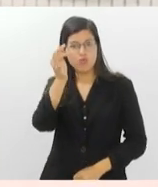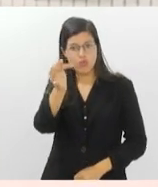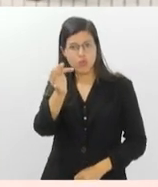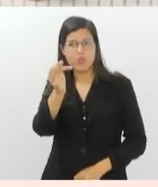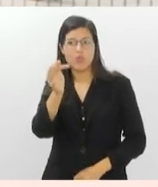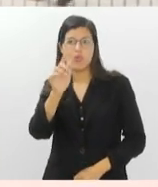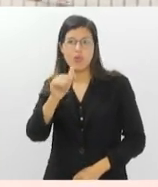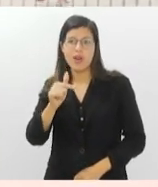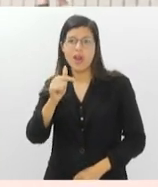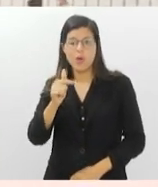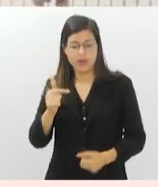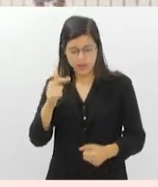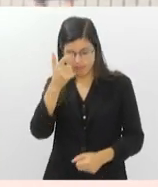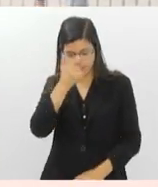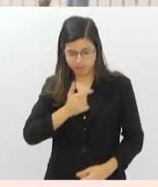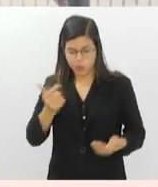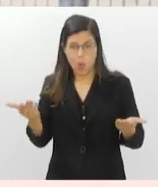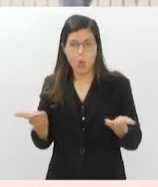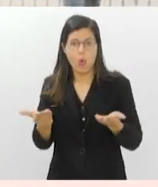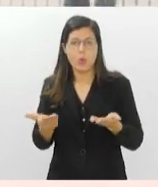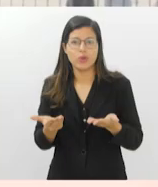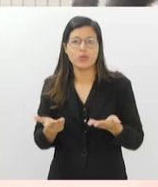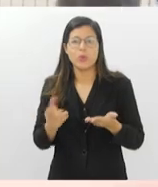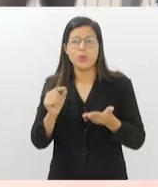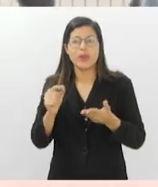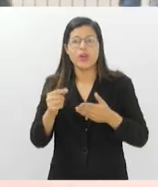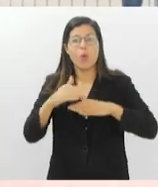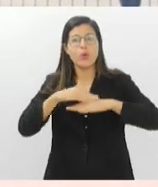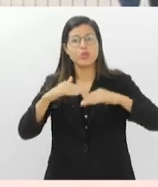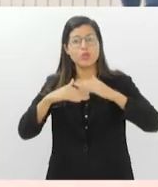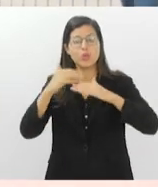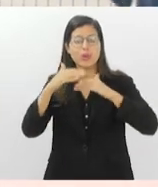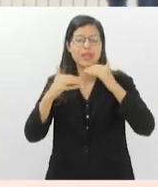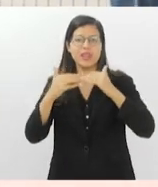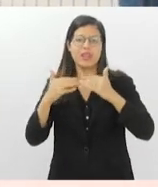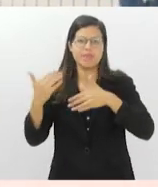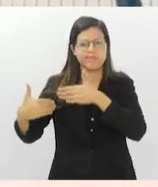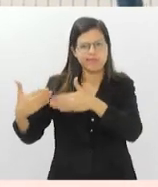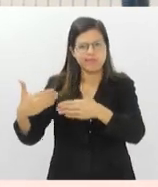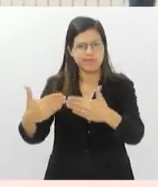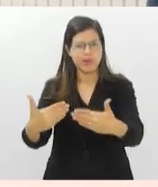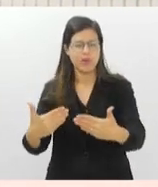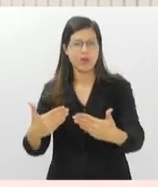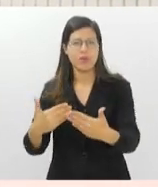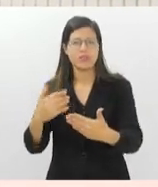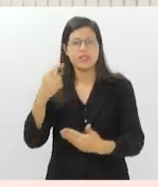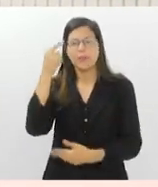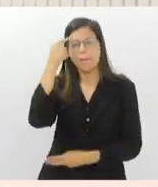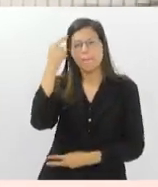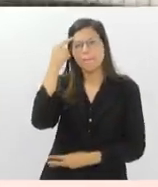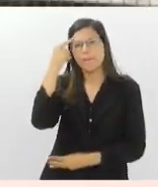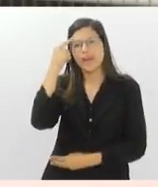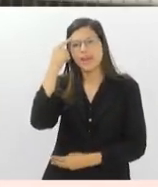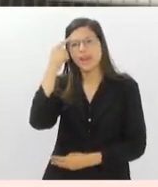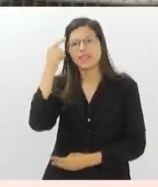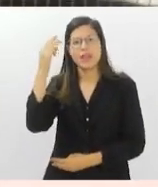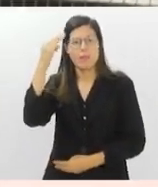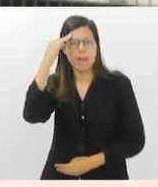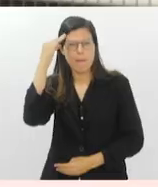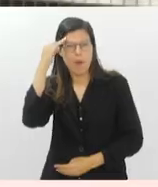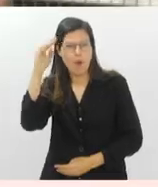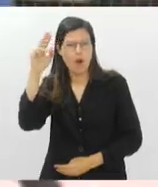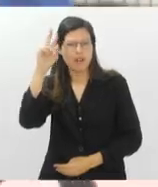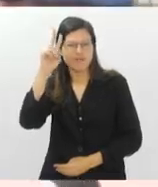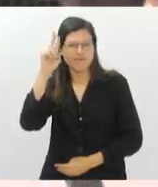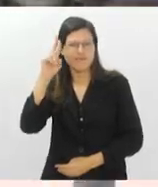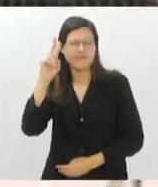é hoje e o que a gente vai construir na nossa caminhada. Então, quando a gente pensa em deixar um legado, a memória, a